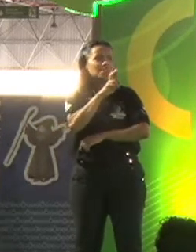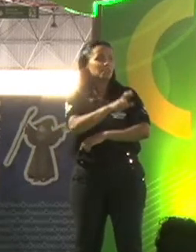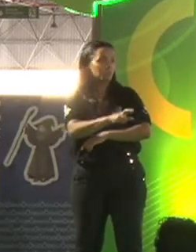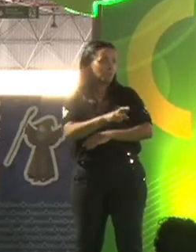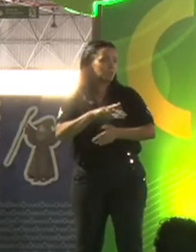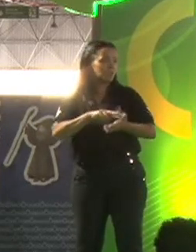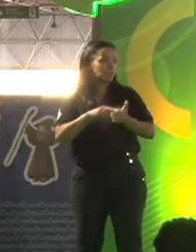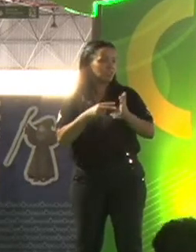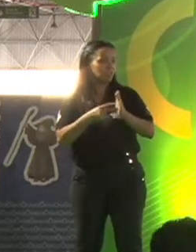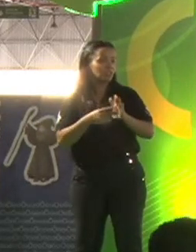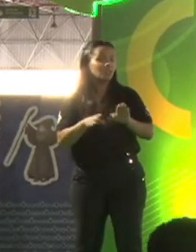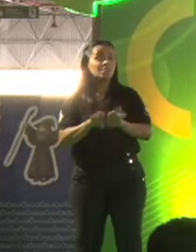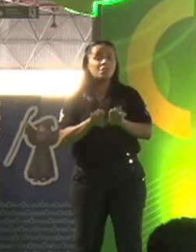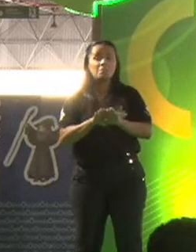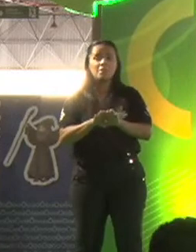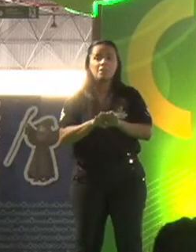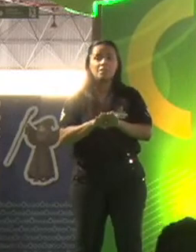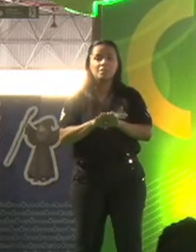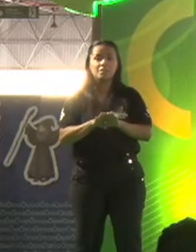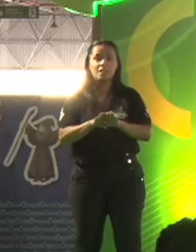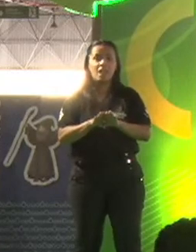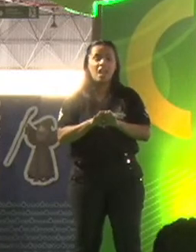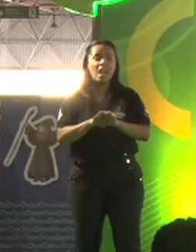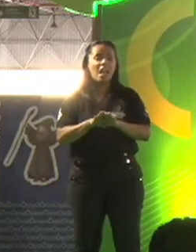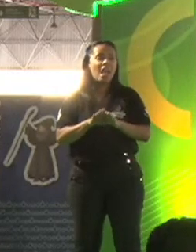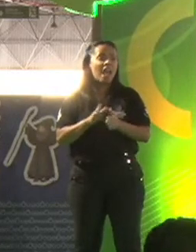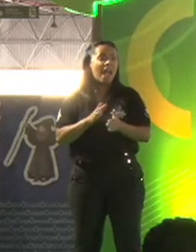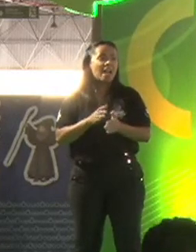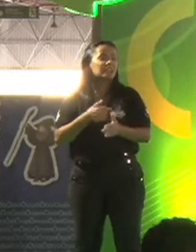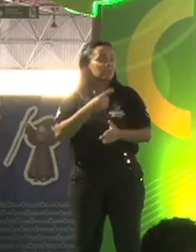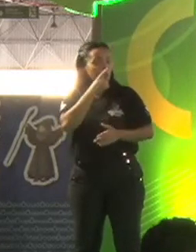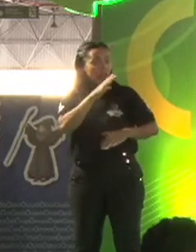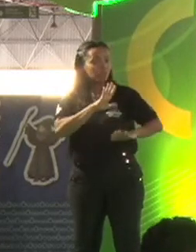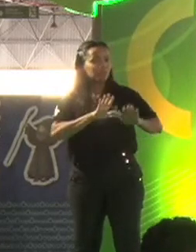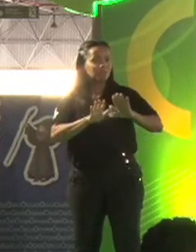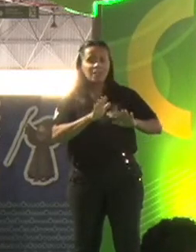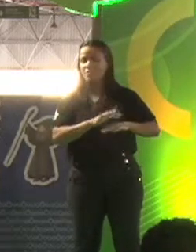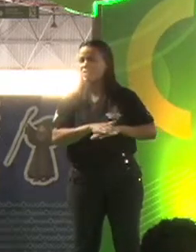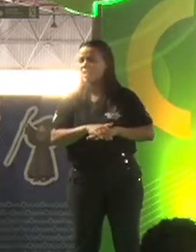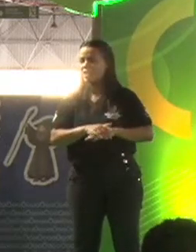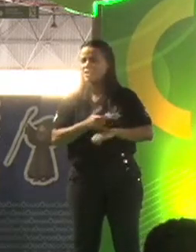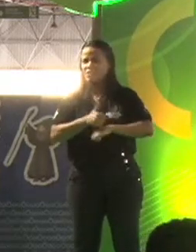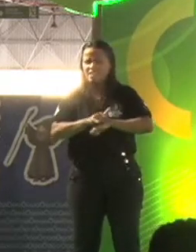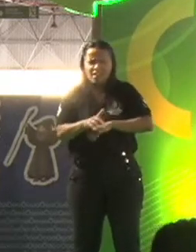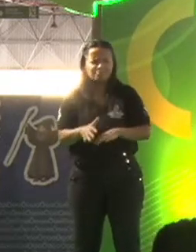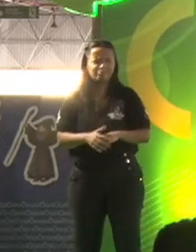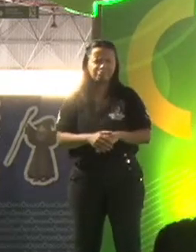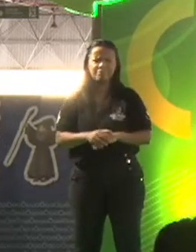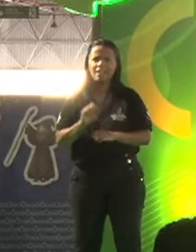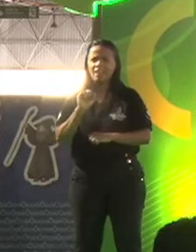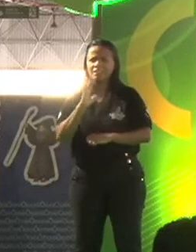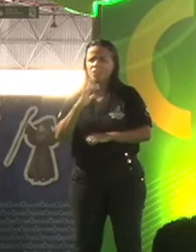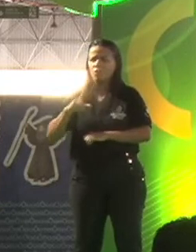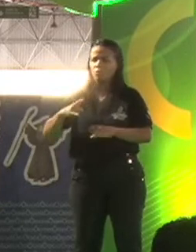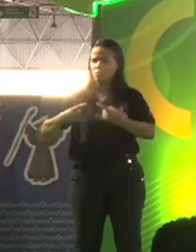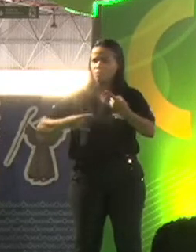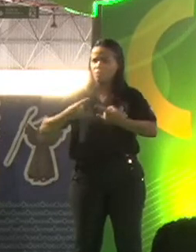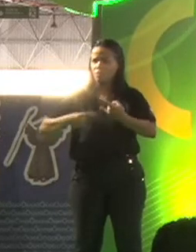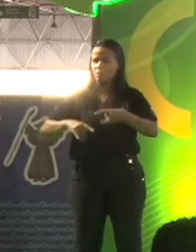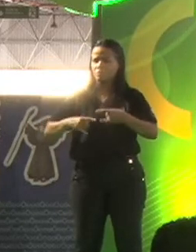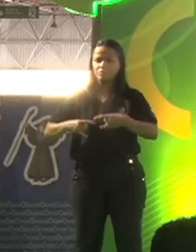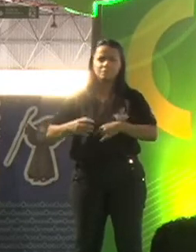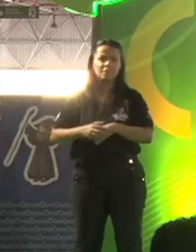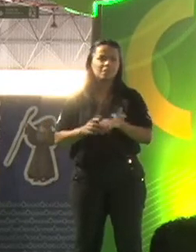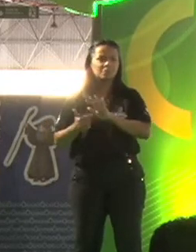para de alguma forma inibir esse tipo de ação Afinal de contas se você fizer alguma coisa com ele como ele consegue se expressar ele poderia